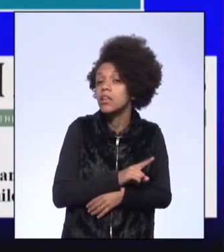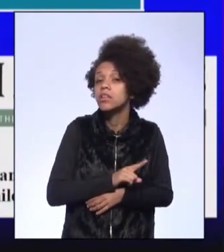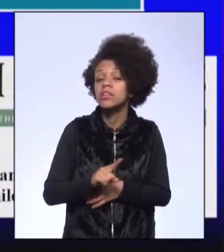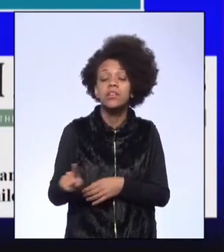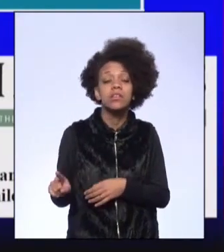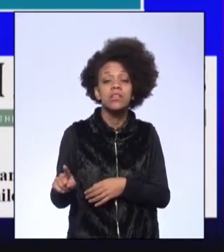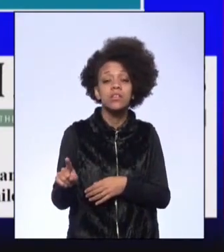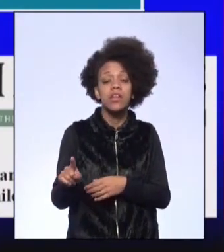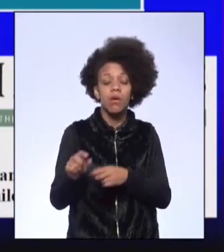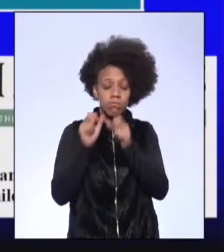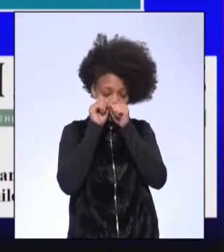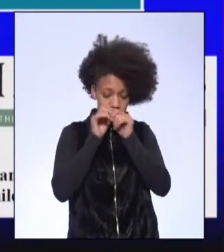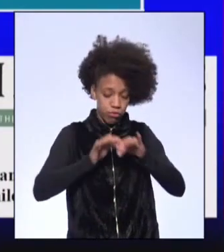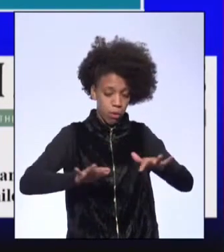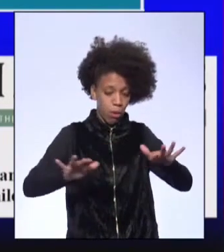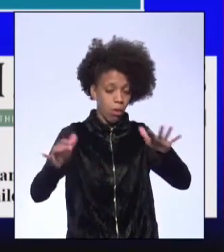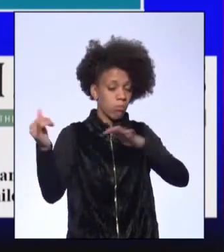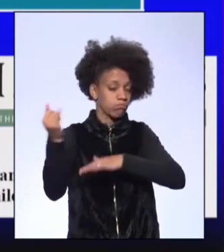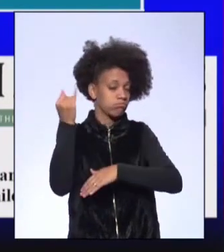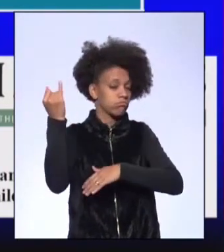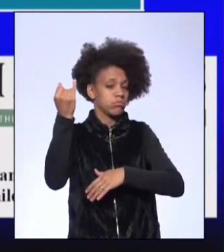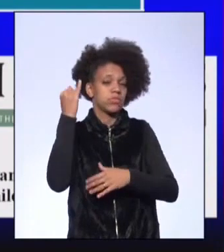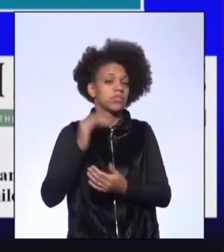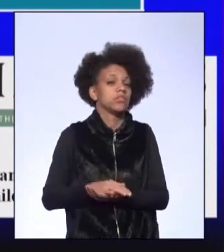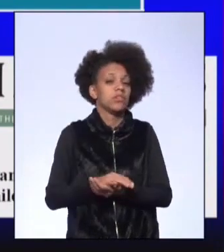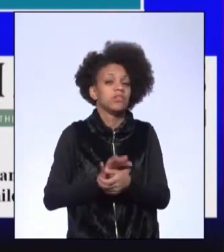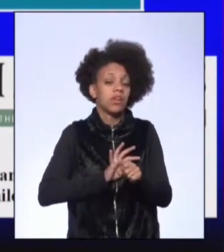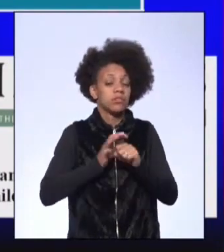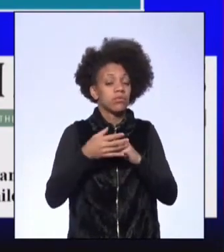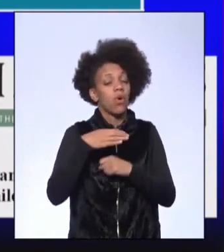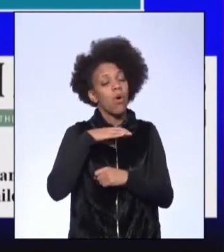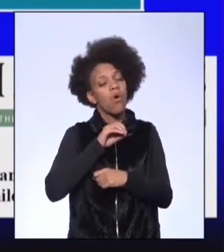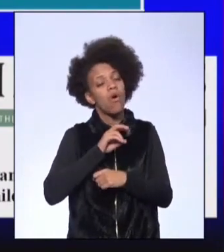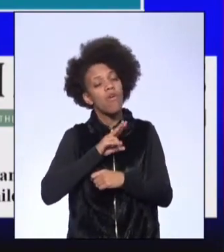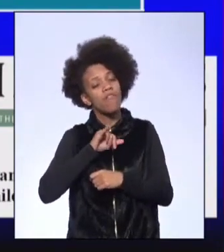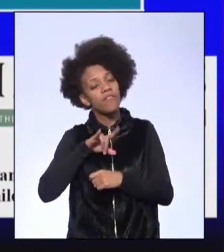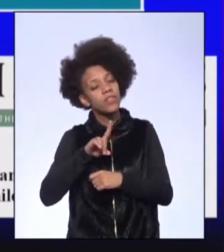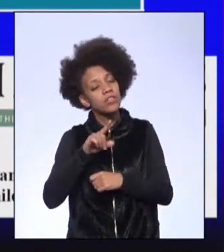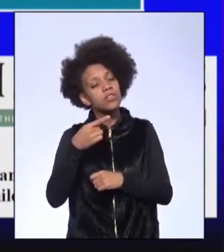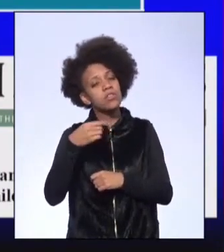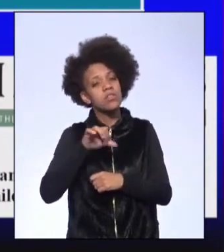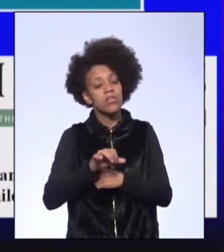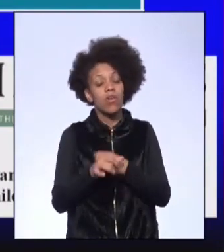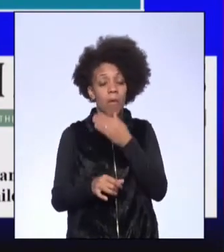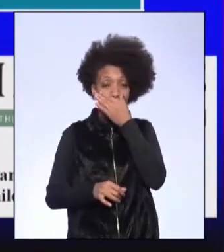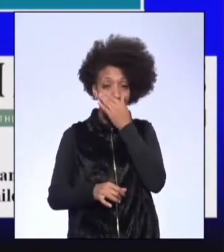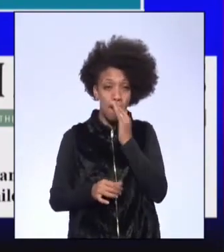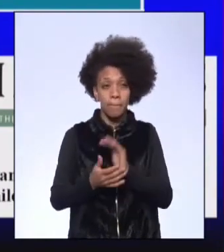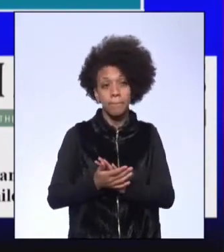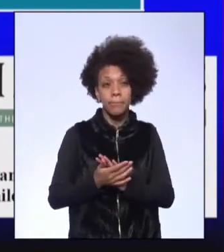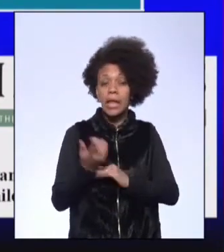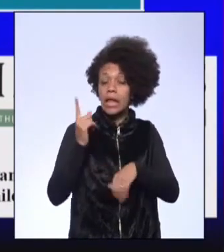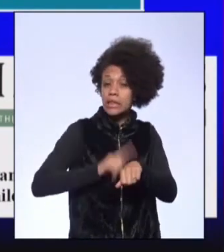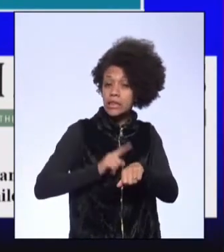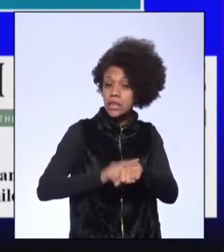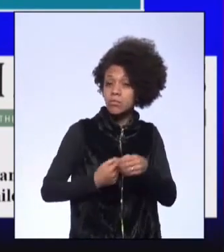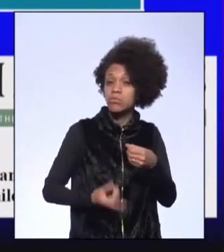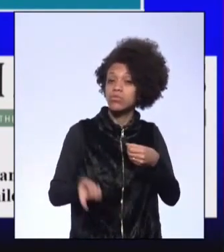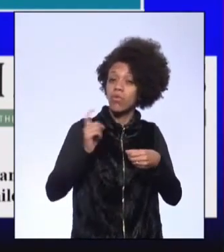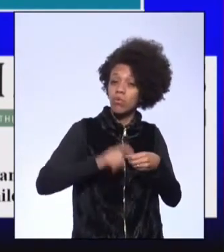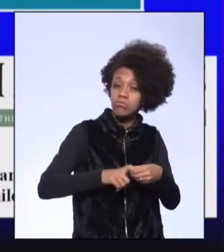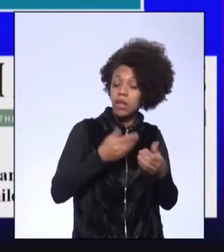são transmissoras importantes da Covid-19. Tempo de voltarmos às